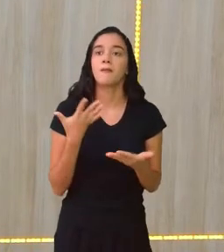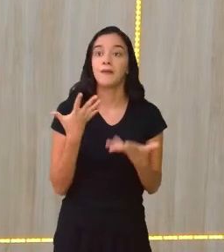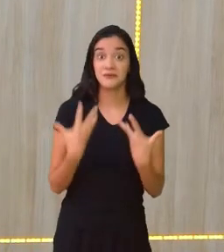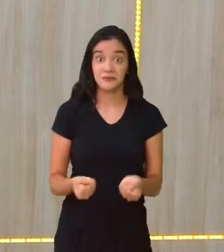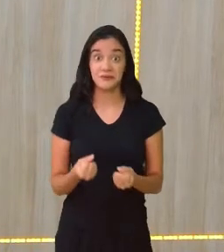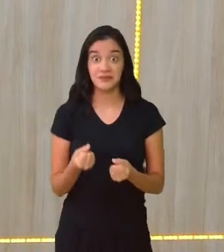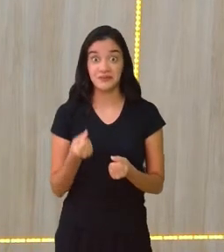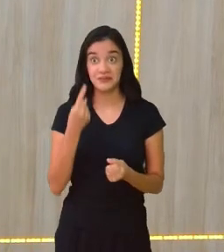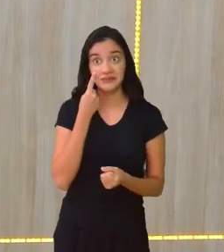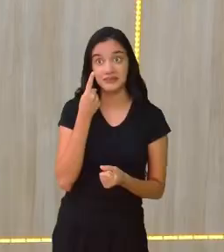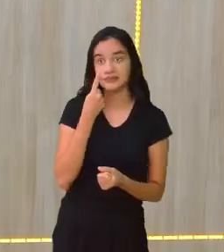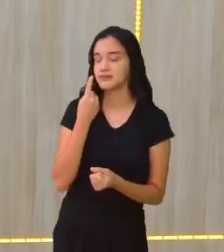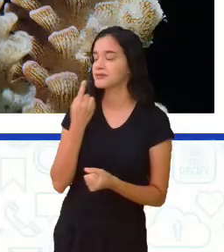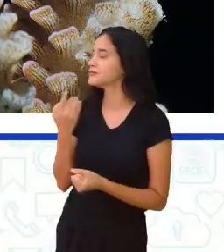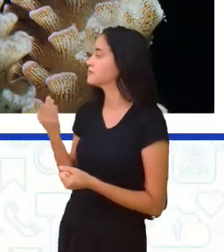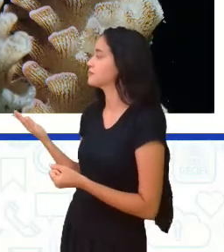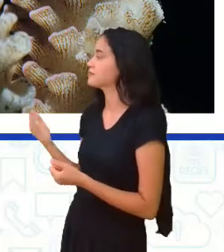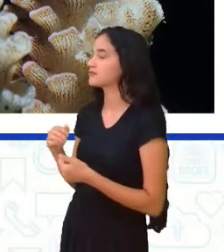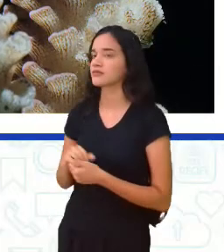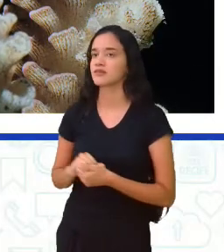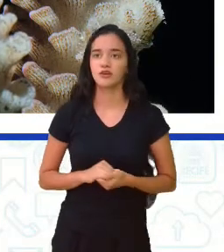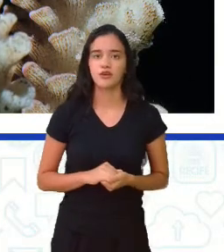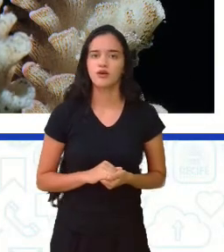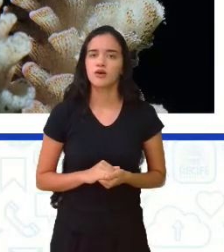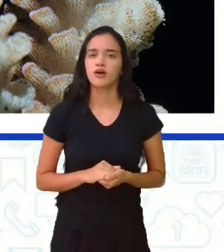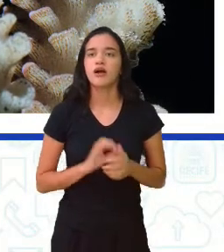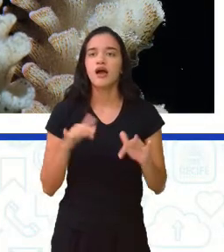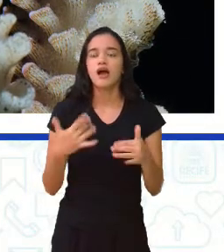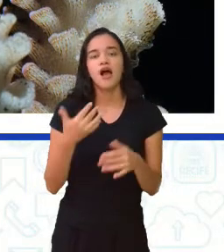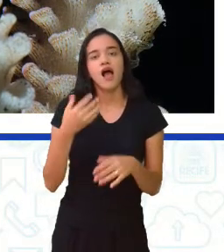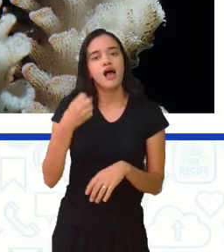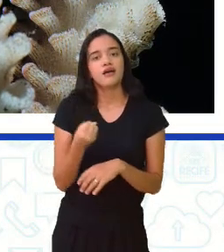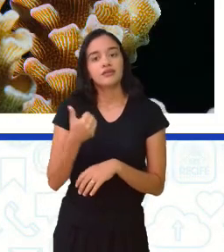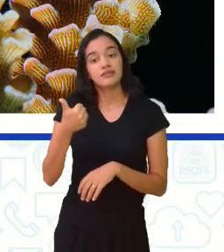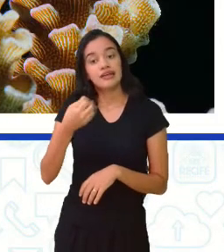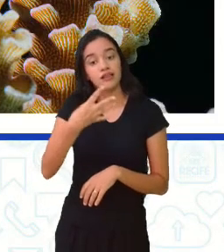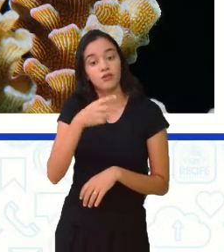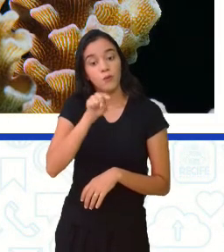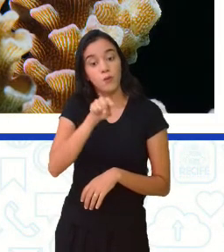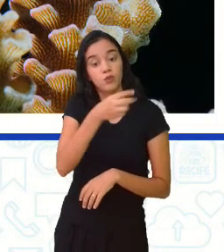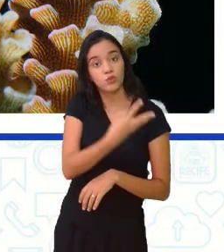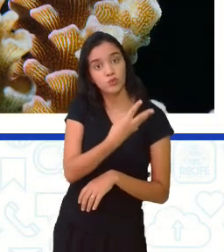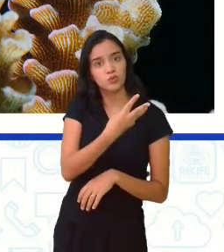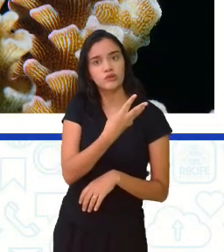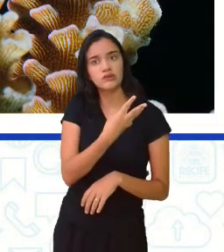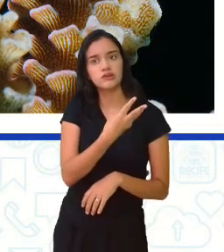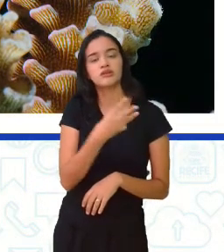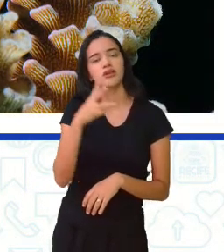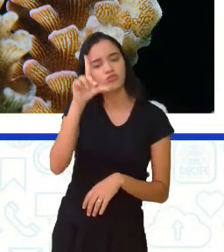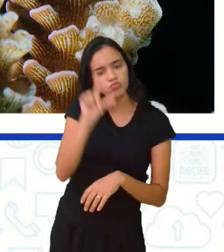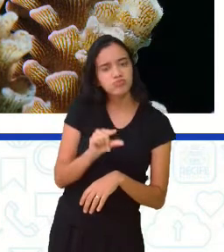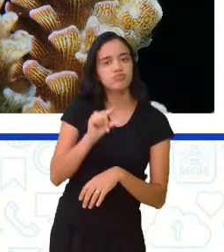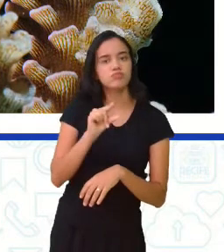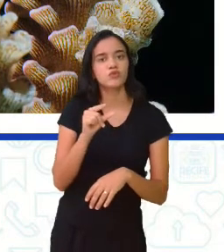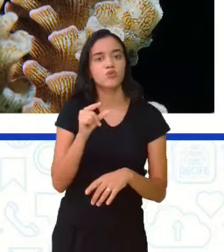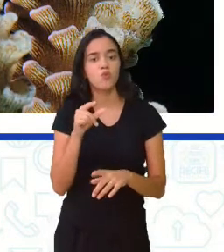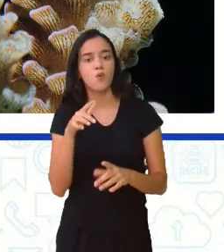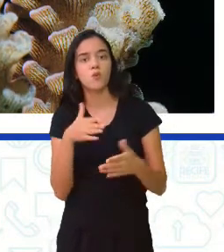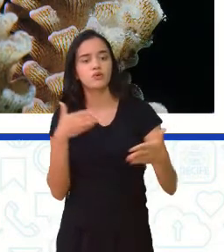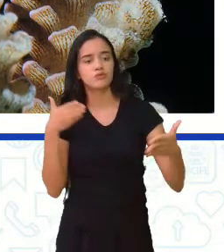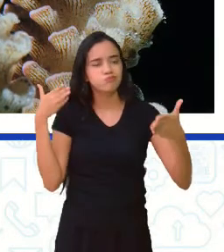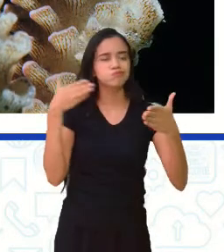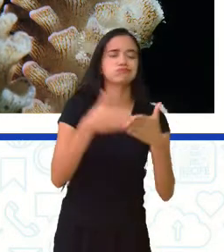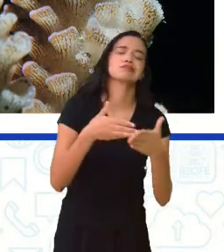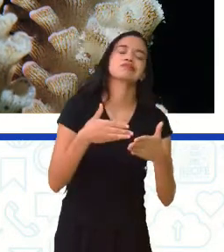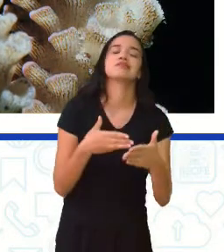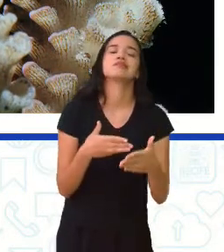ver mais essa proposição? Olha só, então, 14.3, né? Minimizar e enfrentar os impactos da acidificação